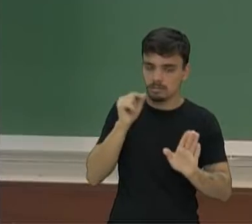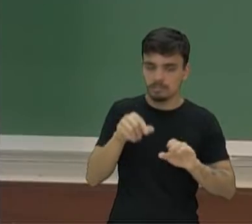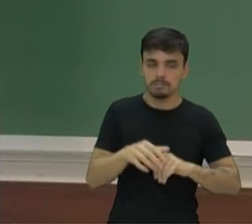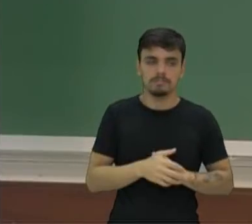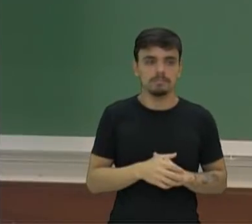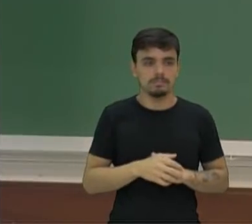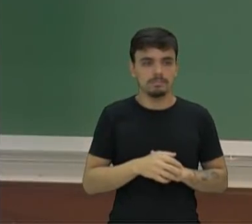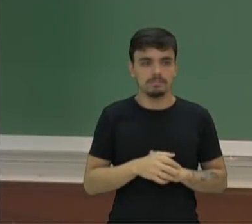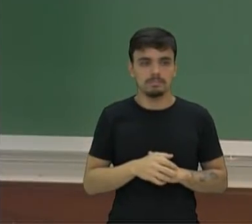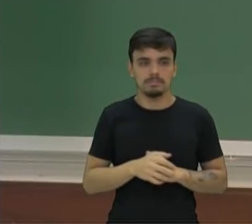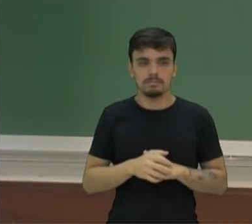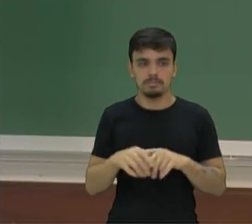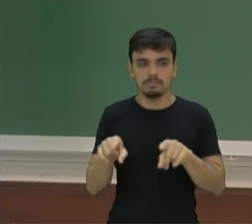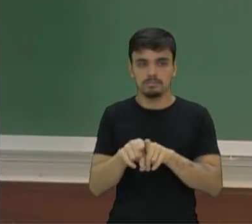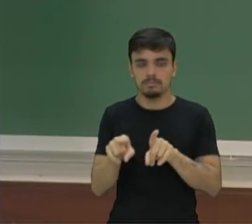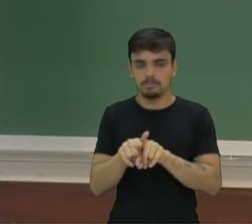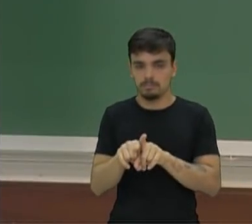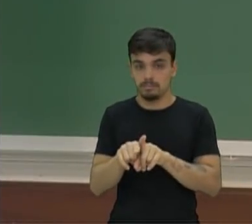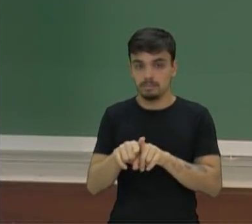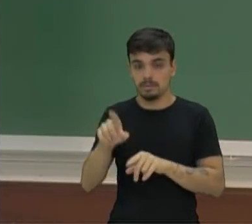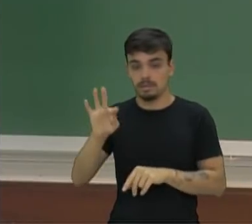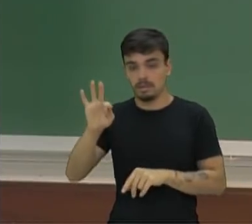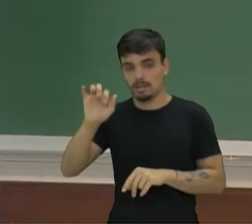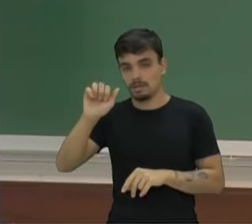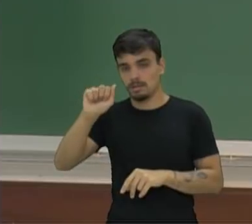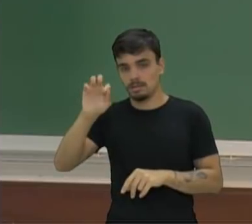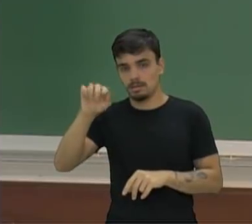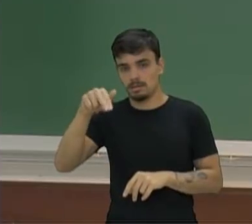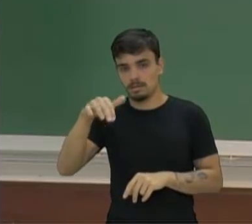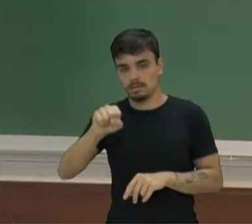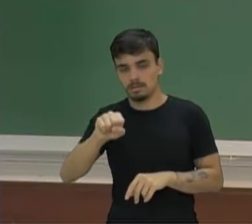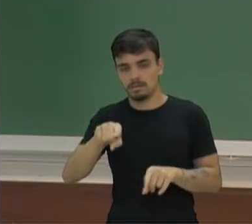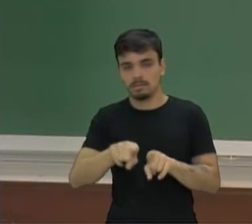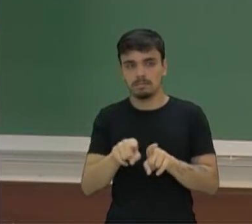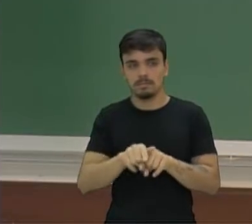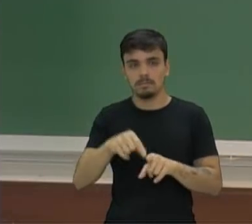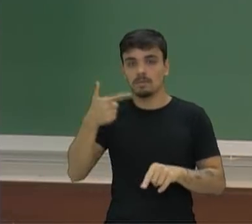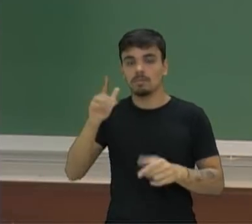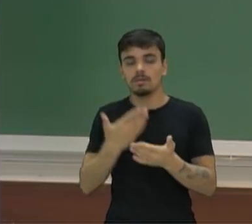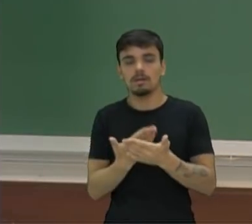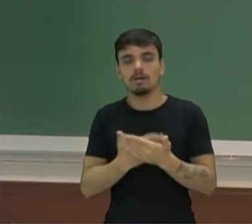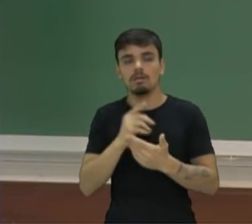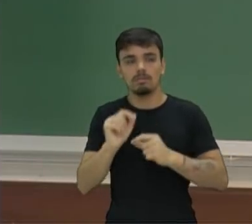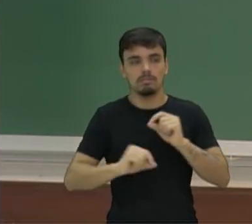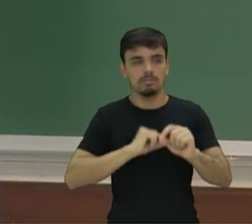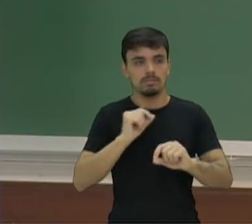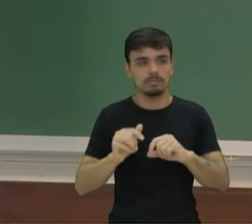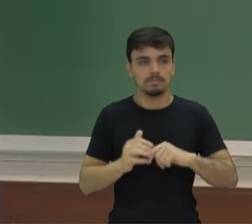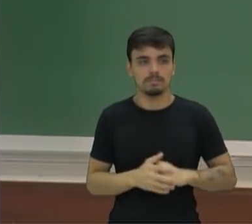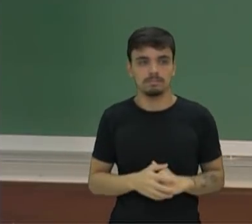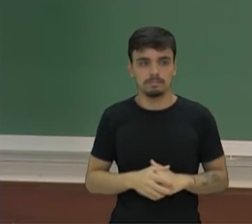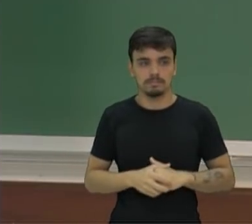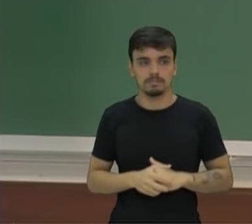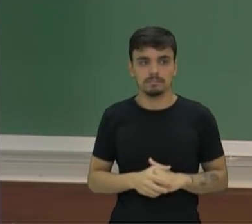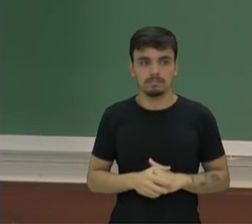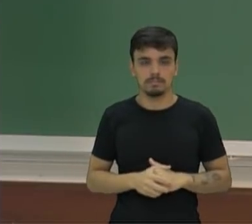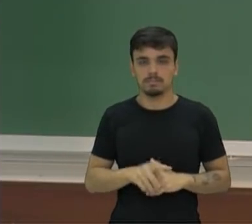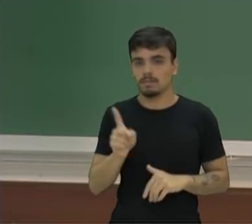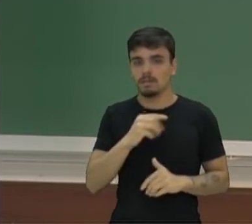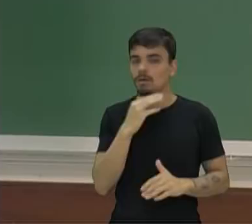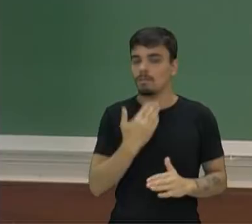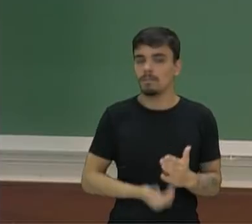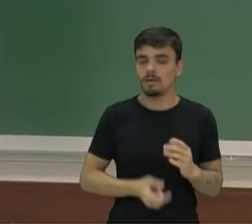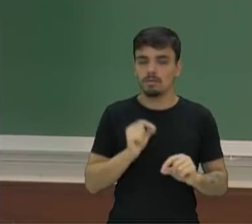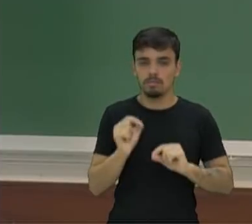pouquinho na Atenas e as mulheres na Grécia Antiga. Próxima aula, não percam, ó o merchan aí da